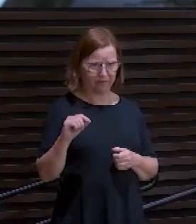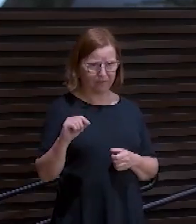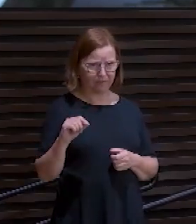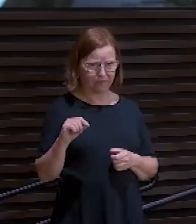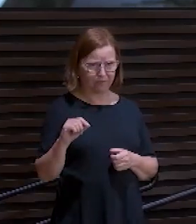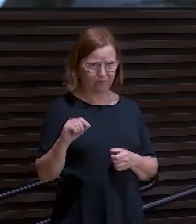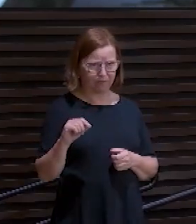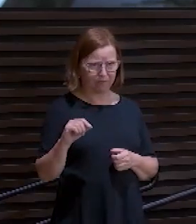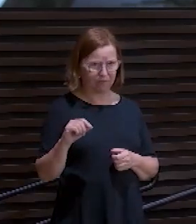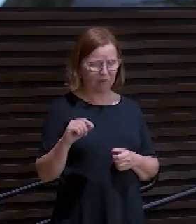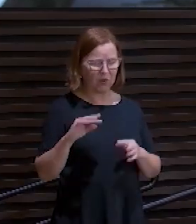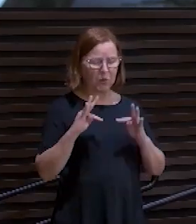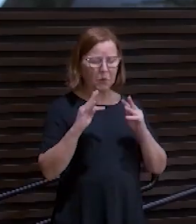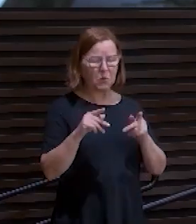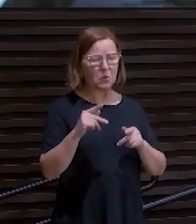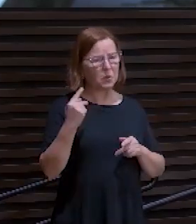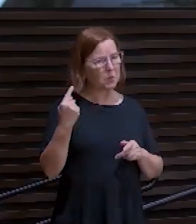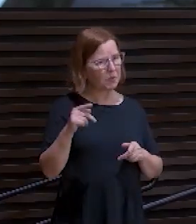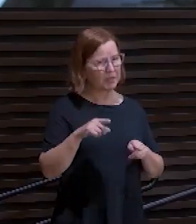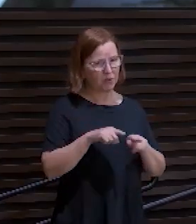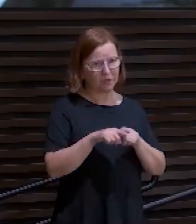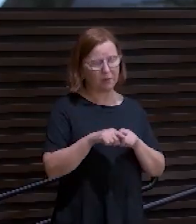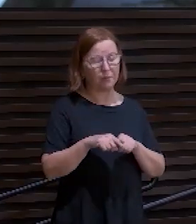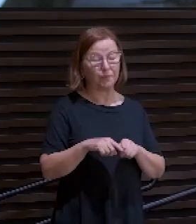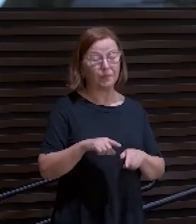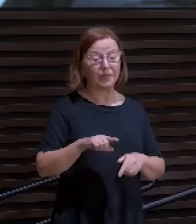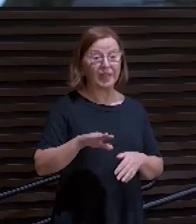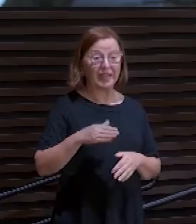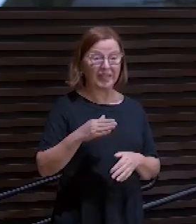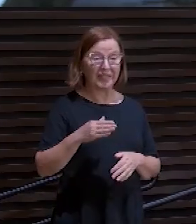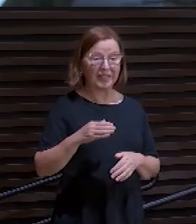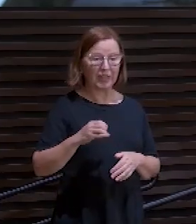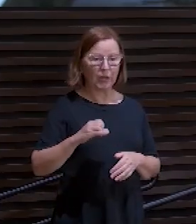assim. Então José diz: